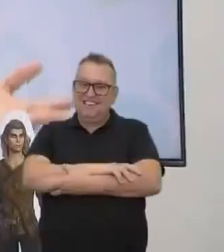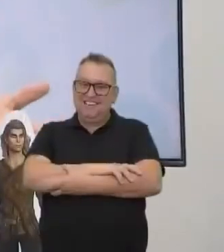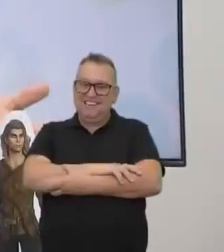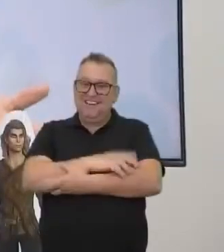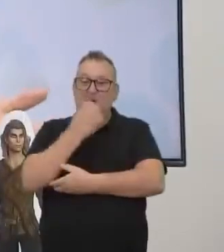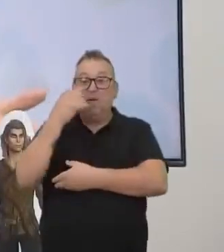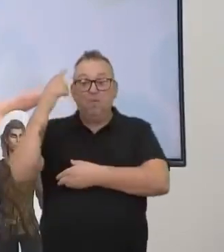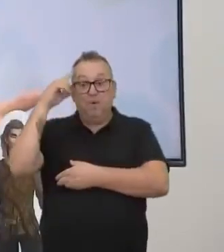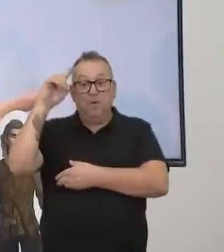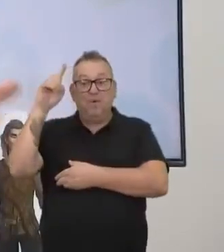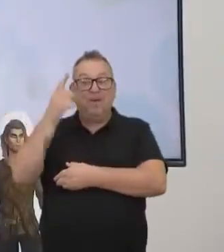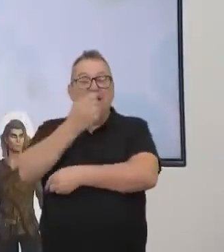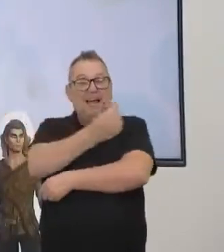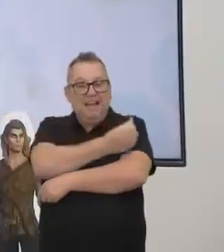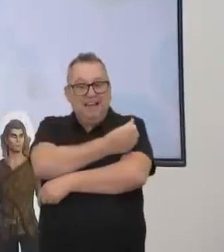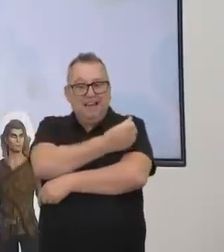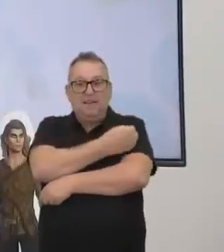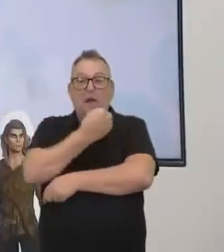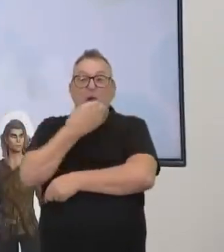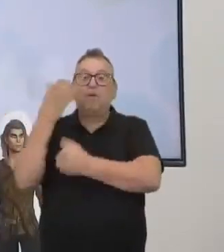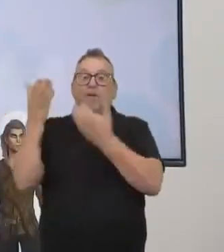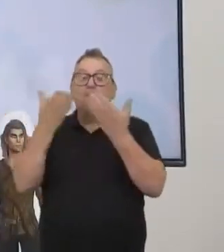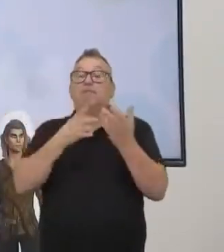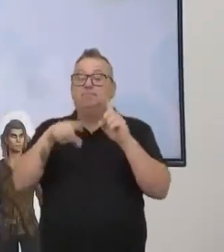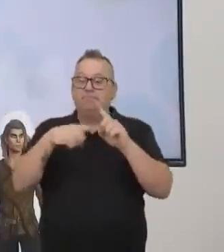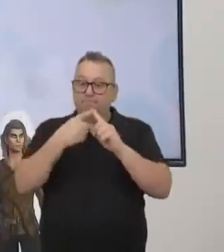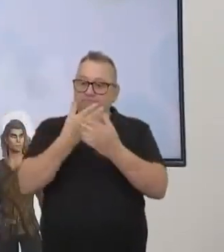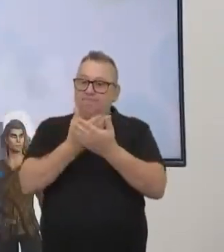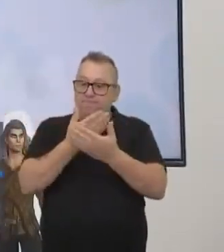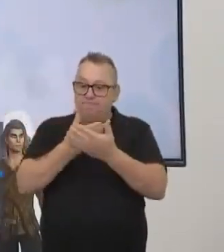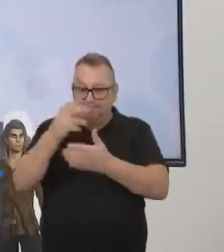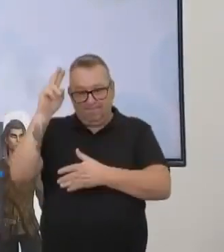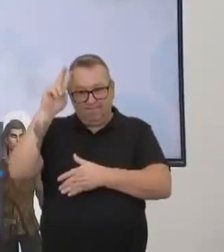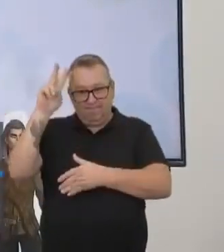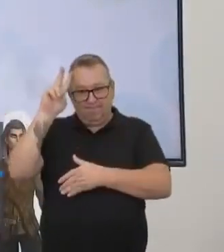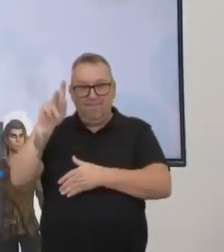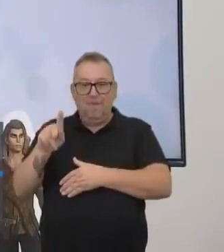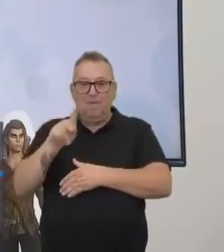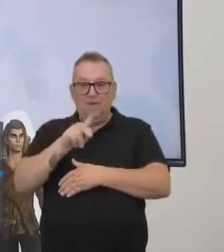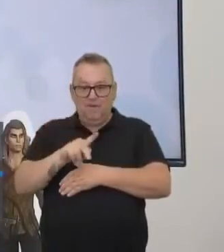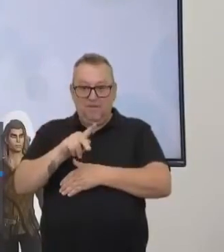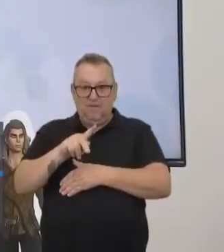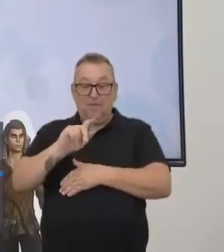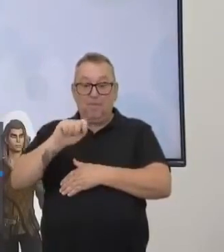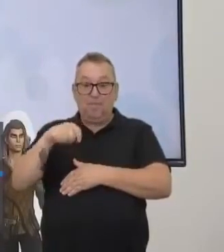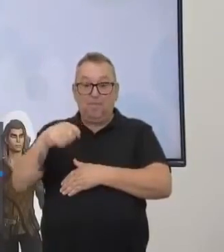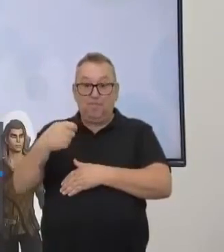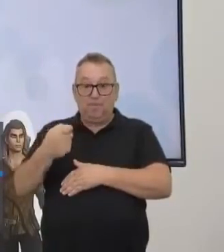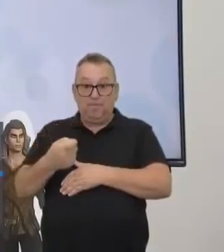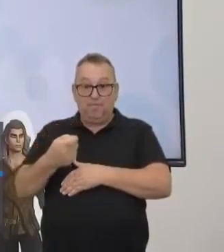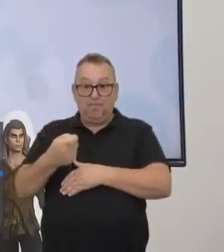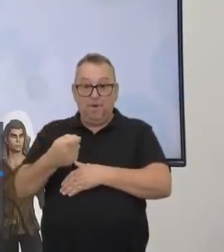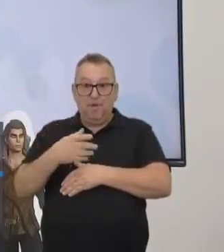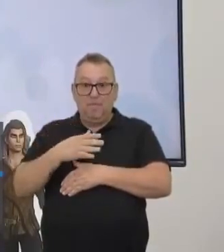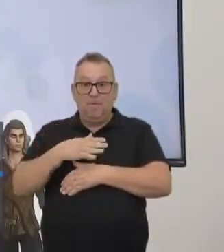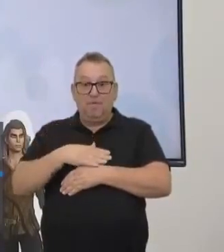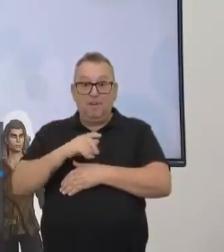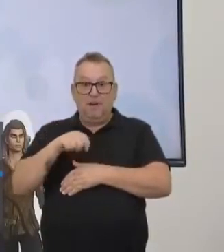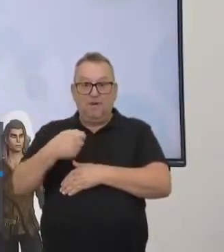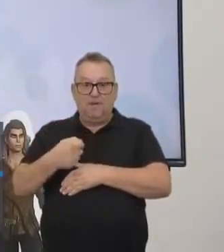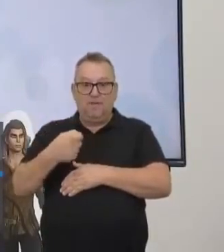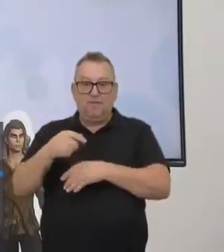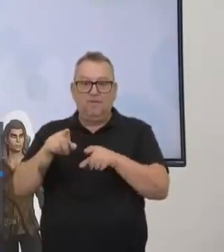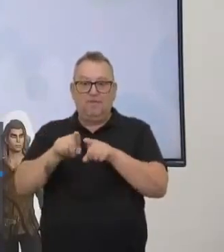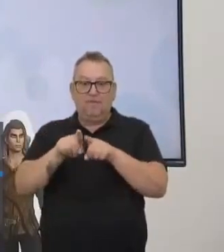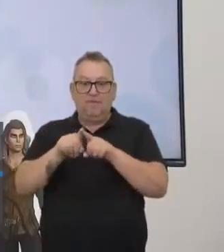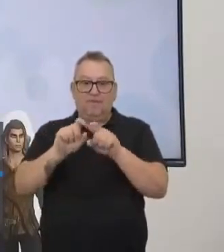Bom dia, sexto ano. Sejam bem-vindos a mais essa aula de História. Eu sou a professora Janaína Jardim e comigo aqui na mediação,